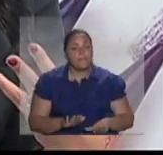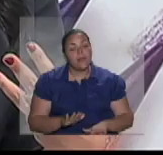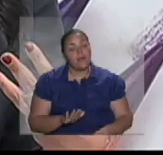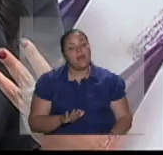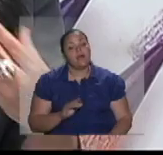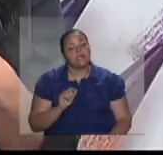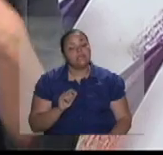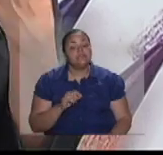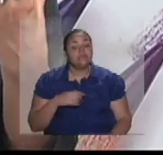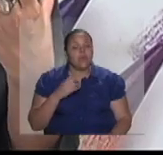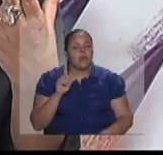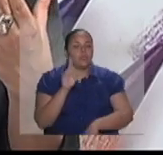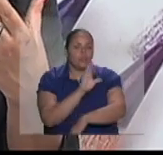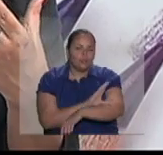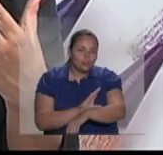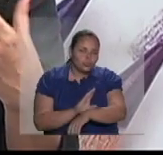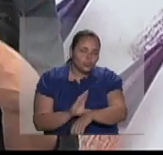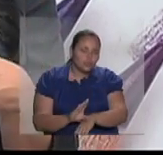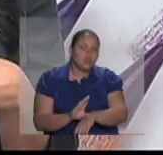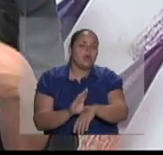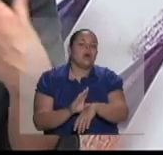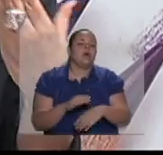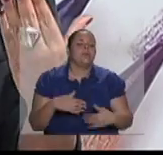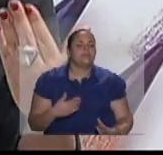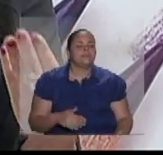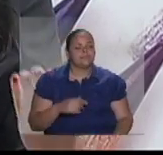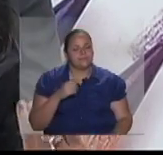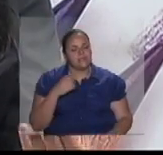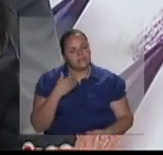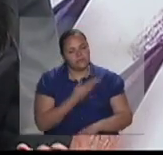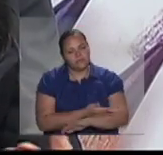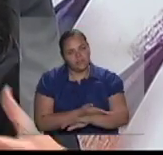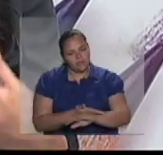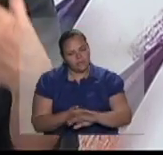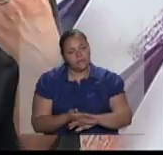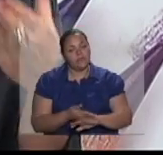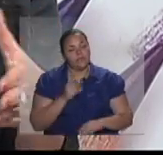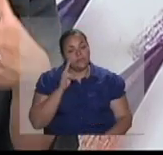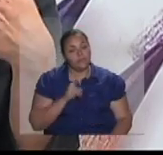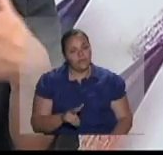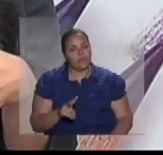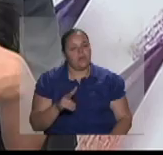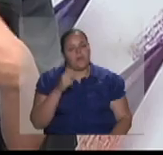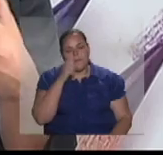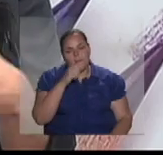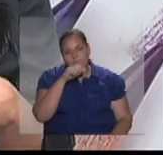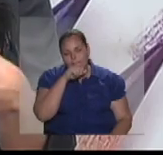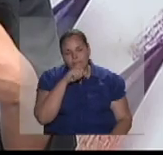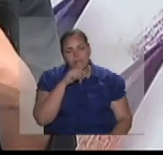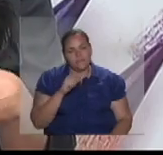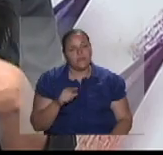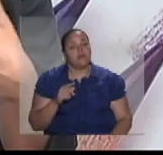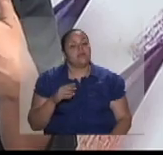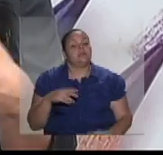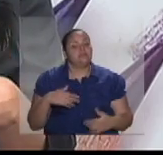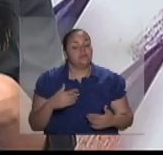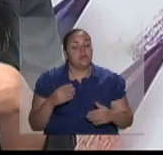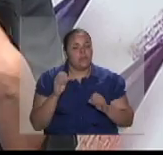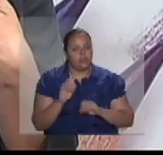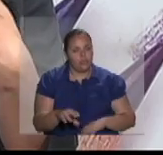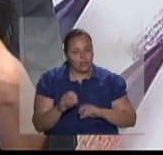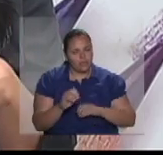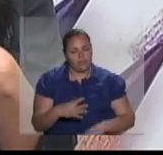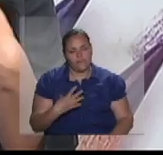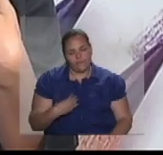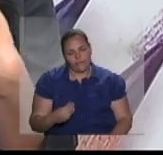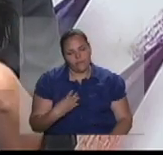Mas, por uma questão cultural, por uma questão de tradição, a gente ainda vê as mães mais ligadas